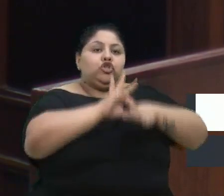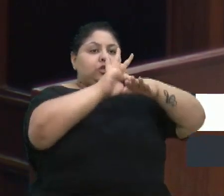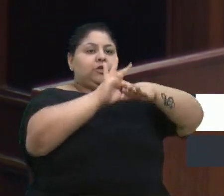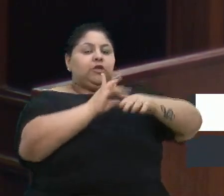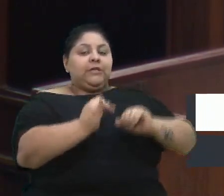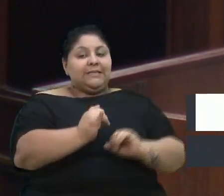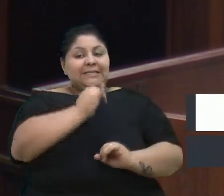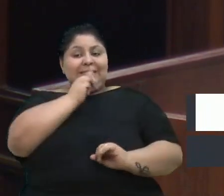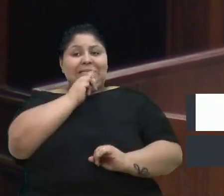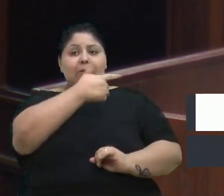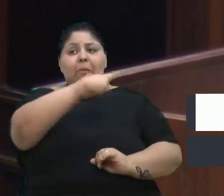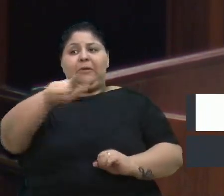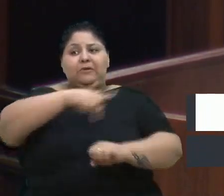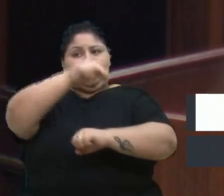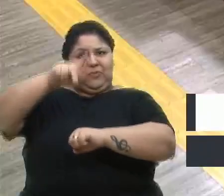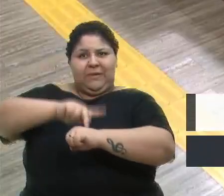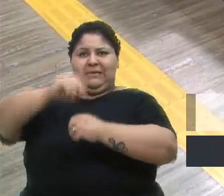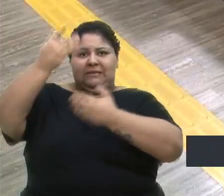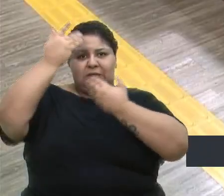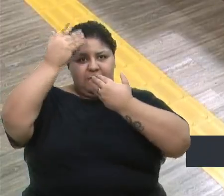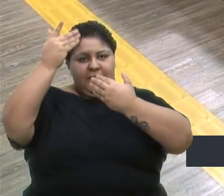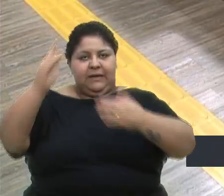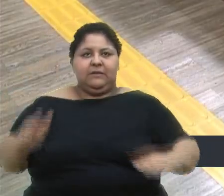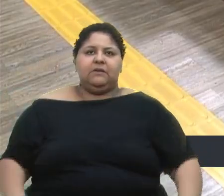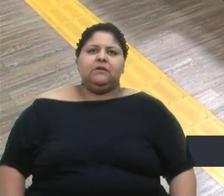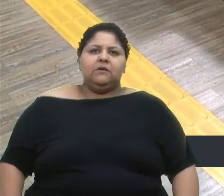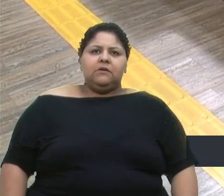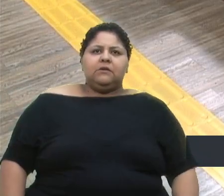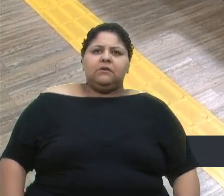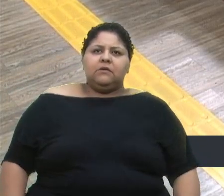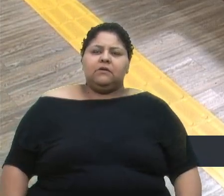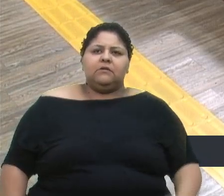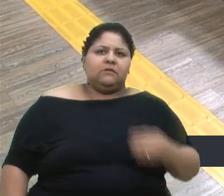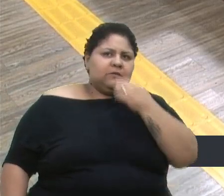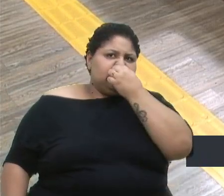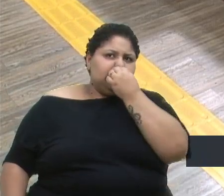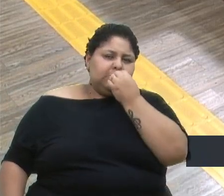outros países. Muito obrigado. Obrigado. Gladys Frisso.